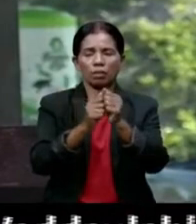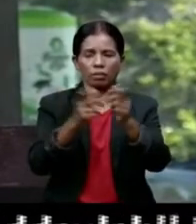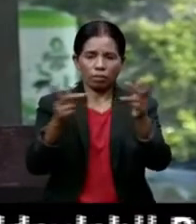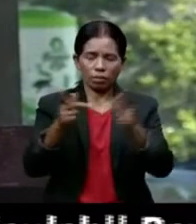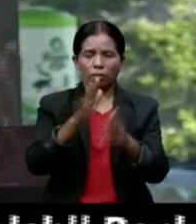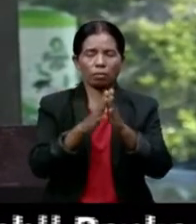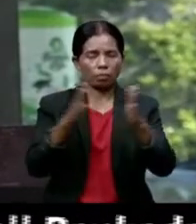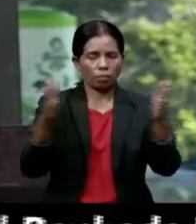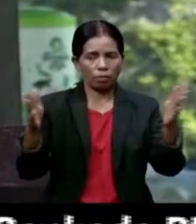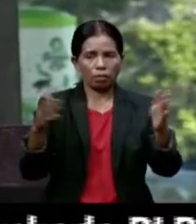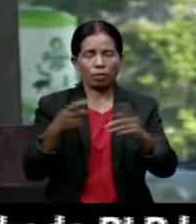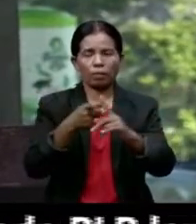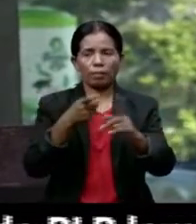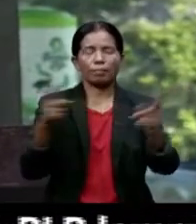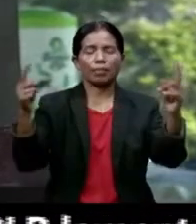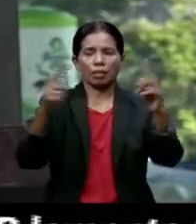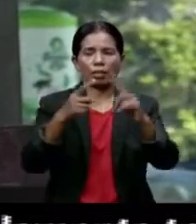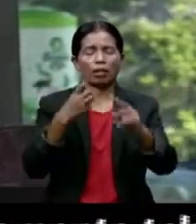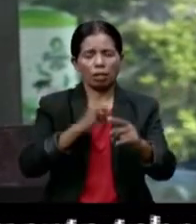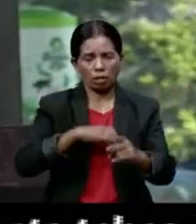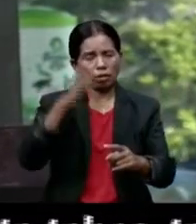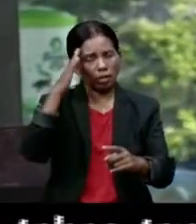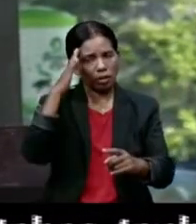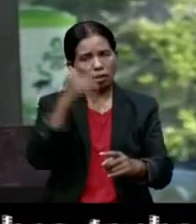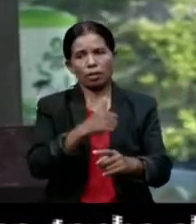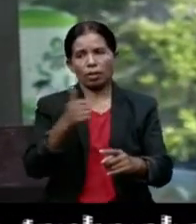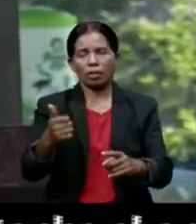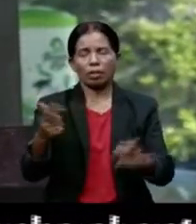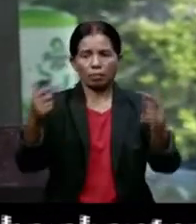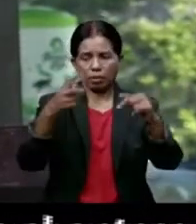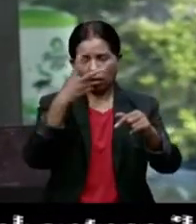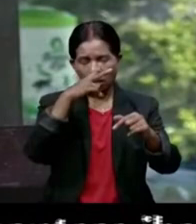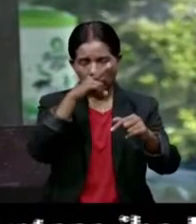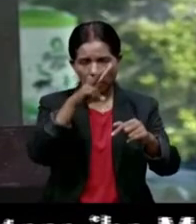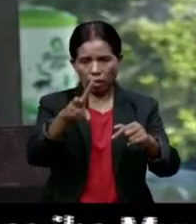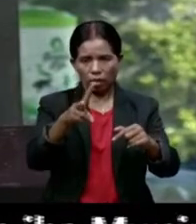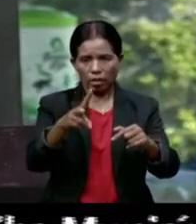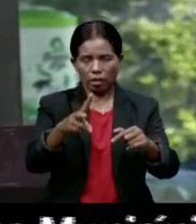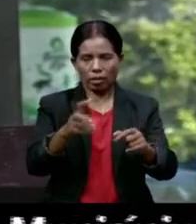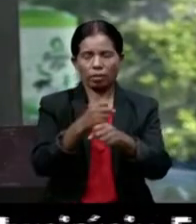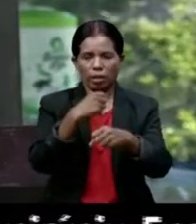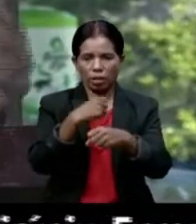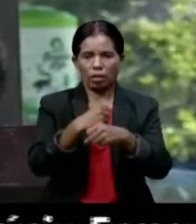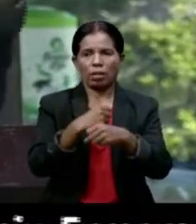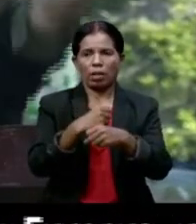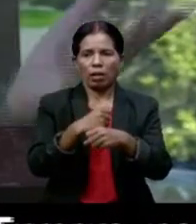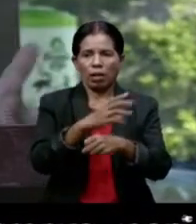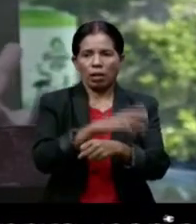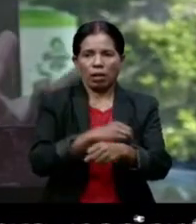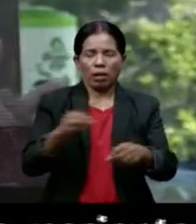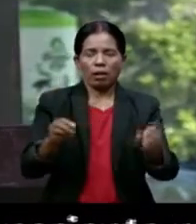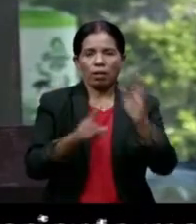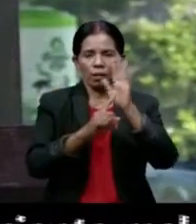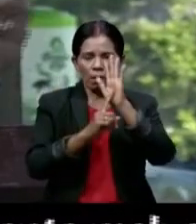pot, ia mos investimento balu balu, hau tene balu balu, malu balu maina ne, harena tos, harena natar tal investimento, demo plot ne asa modelu